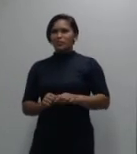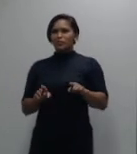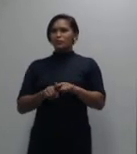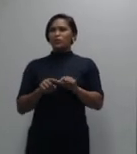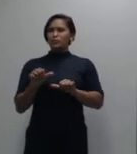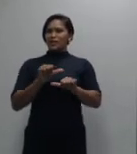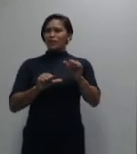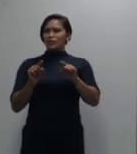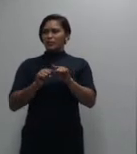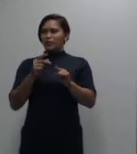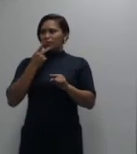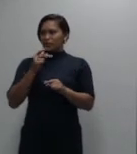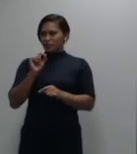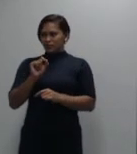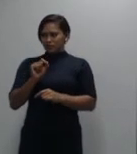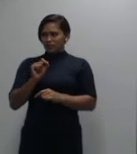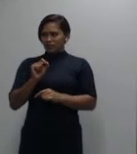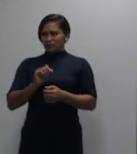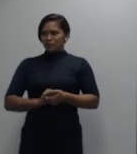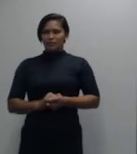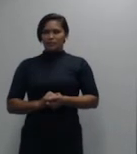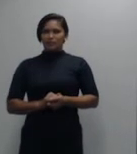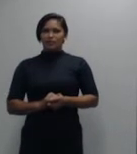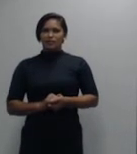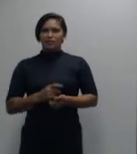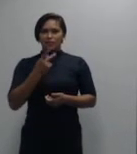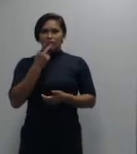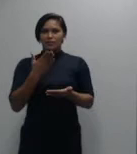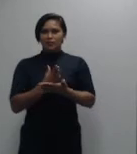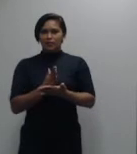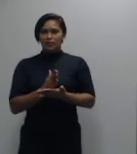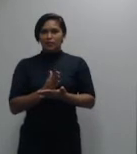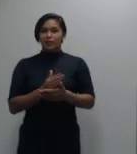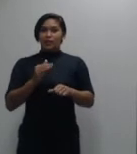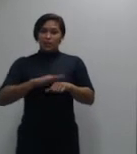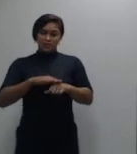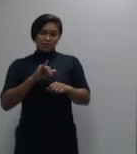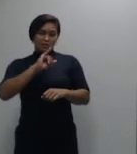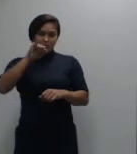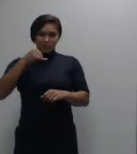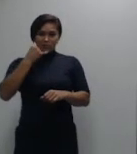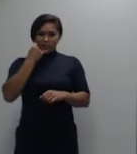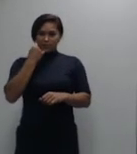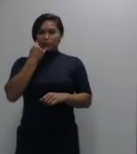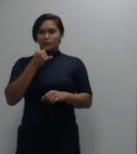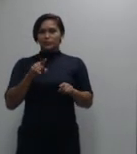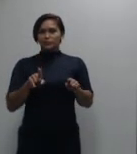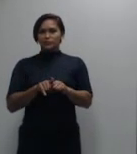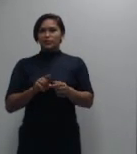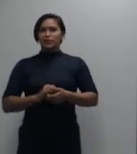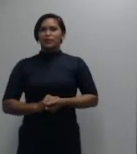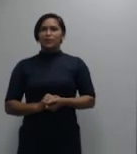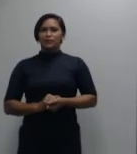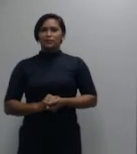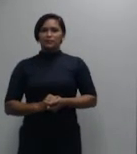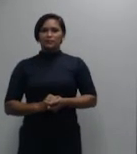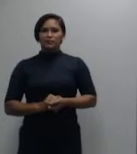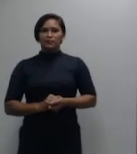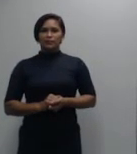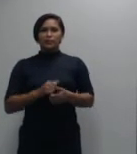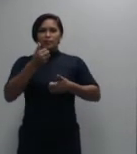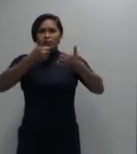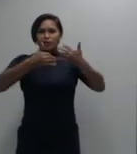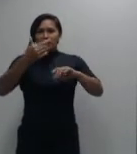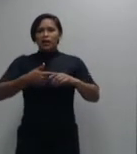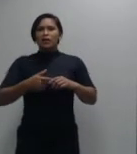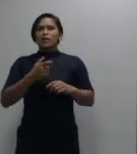com consulado e o necessário para processar a imagem oportunidades documentação solicitada nas na